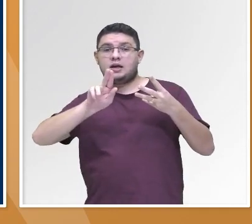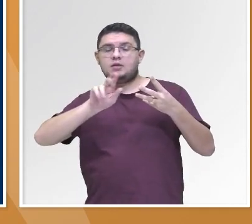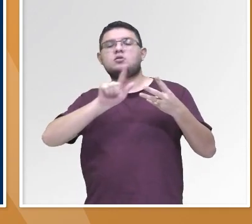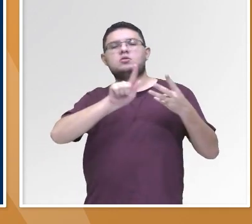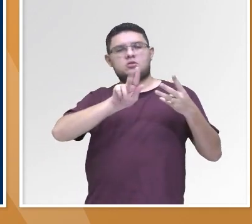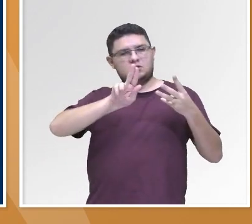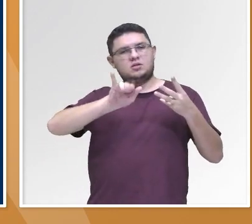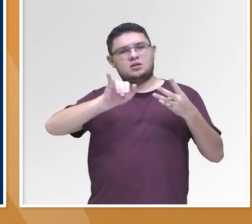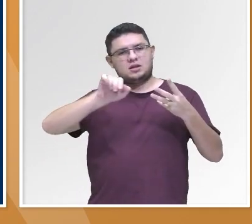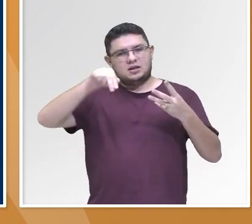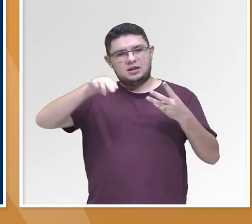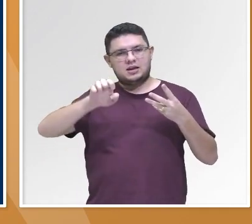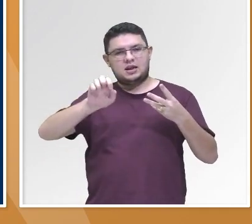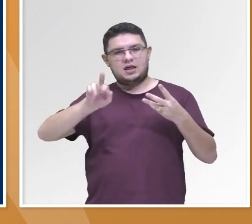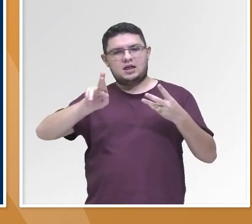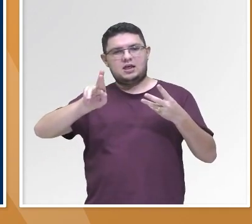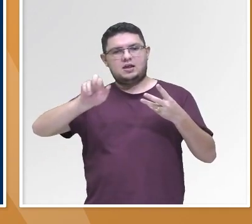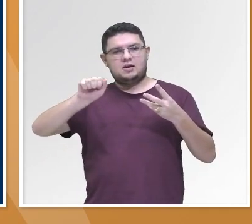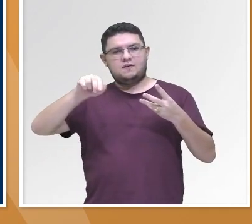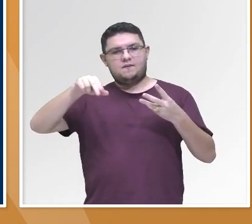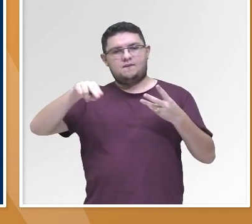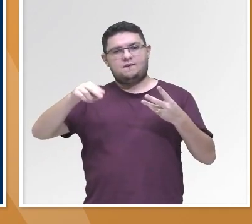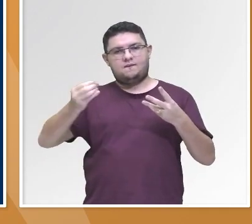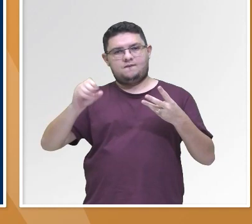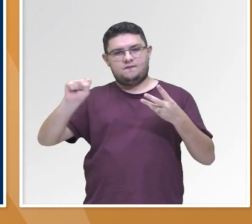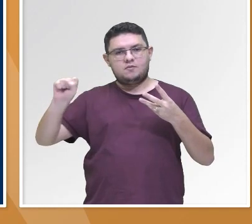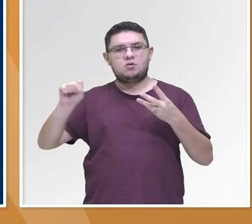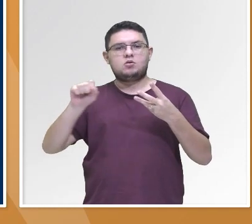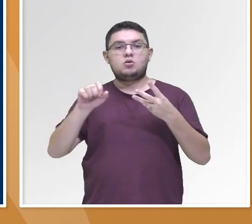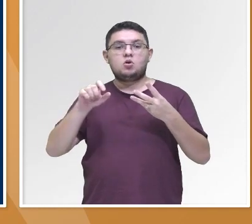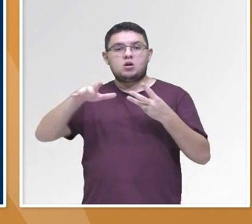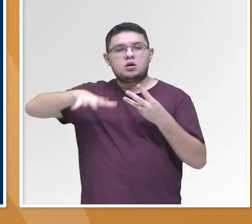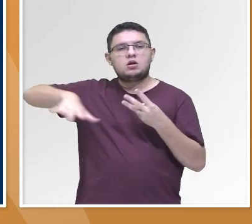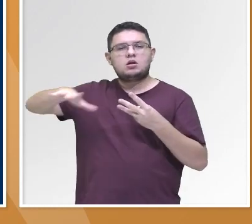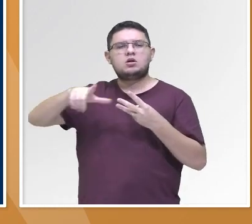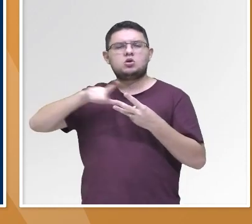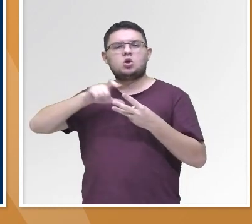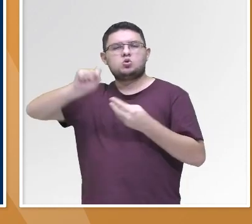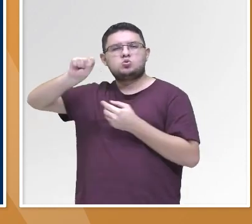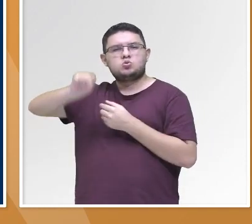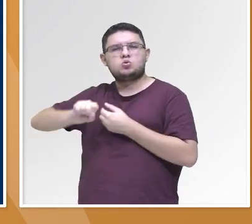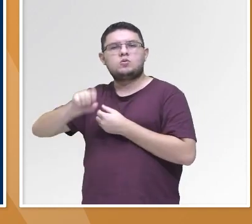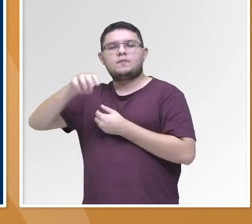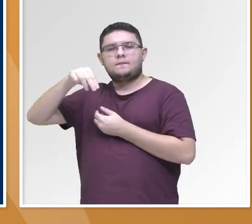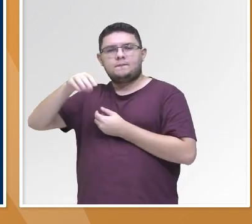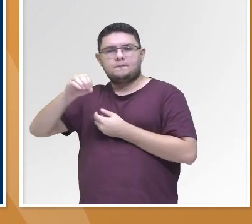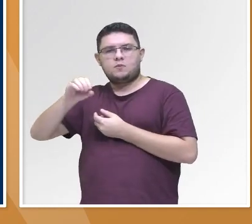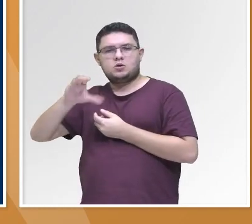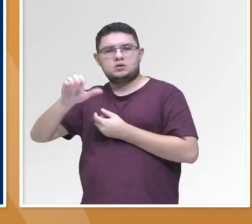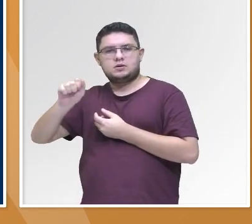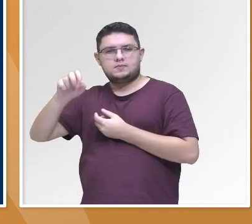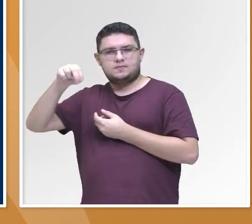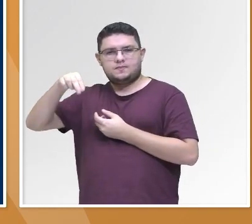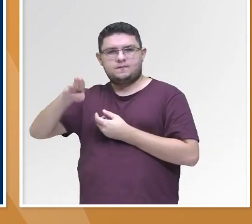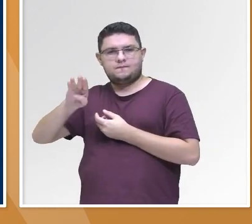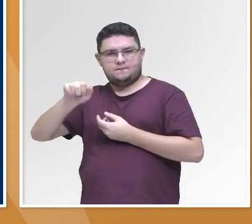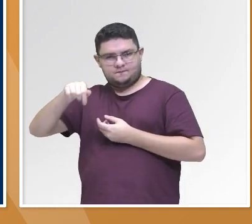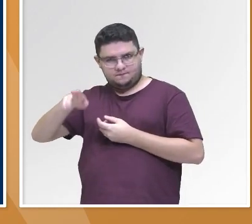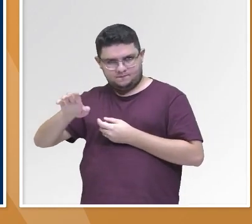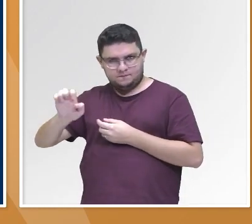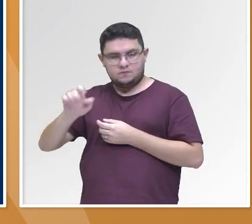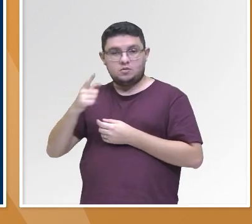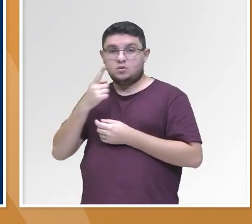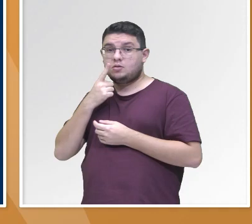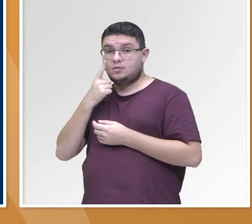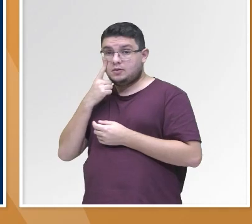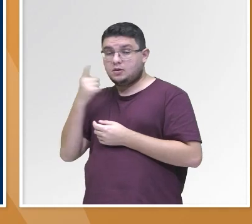alguma localidade. No caso, as costas africanas que nós citamos são as que ficam próximas ali de onde? Do mar, tá